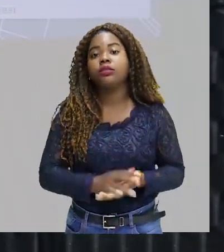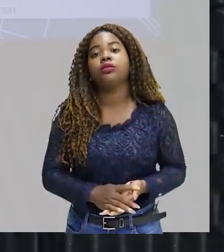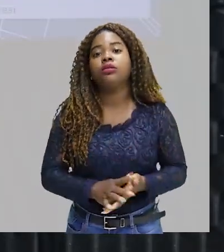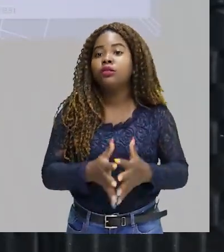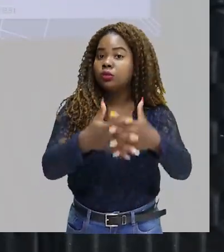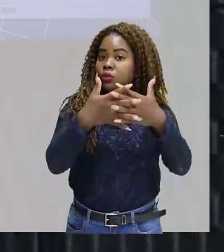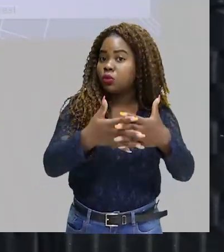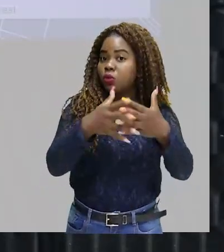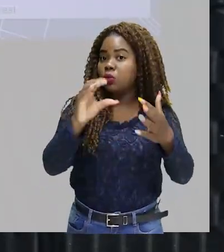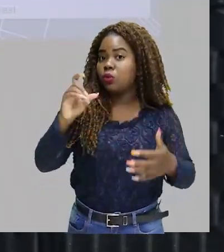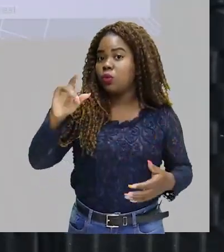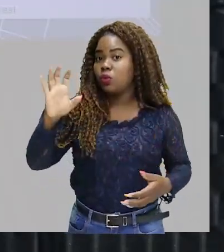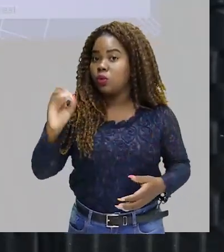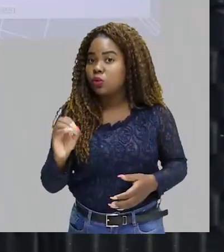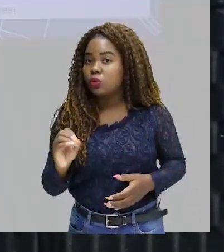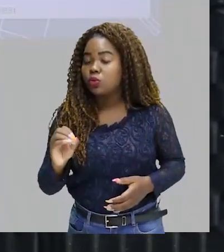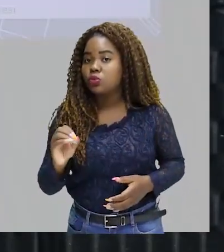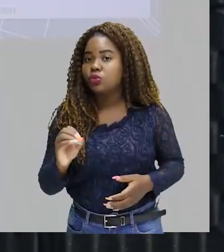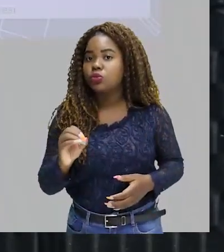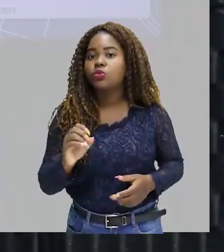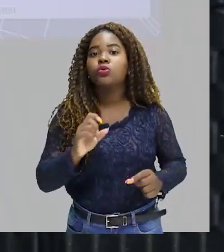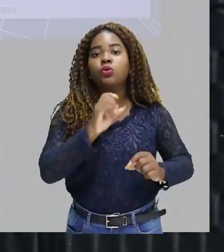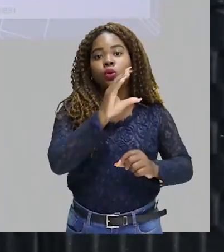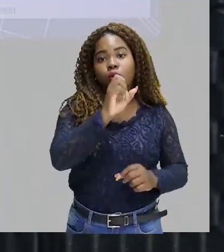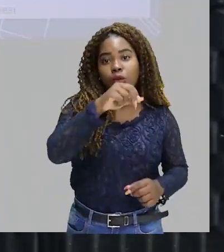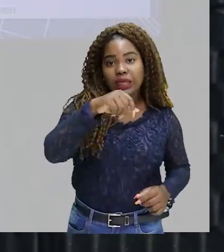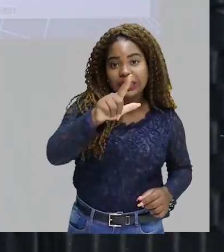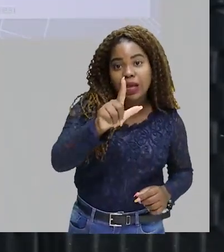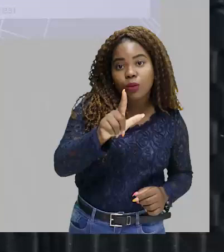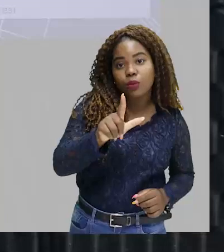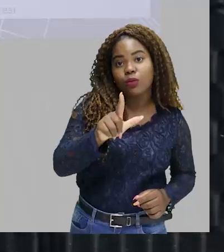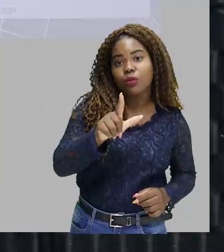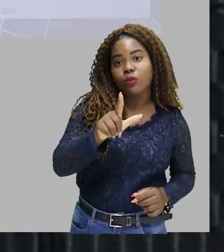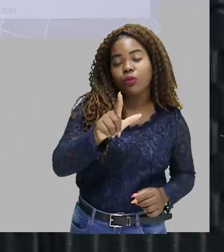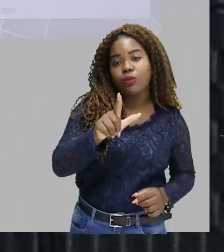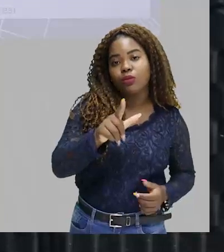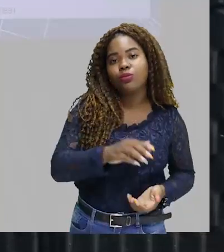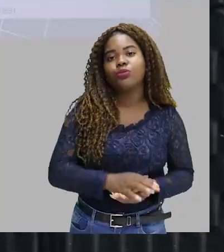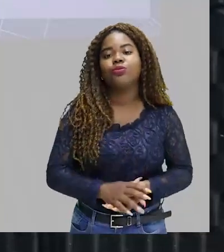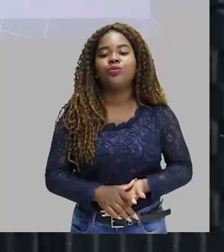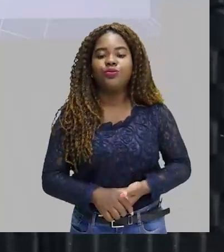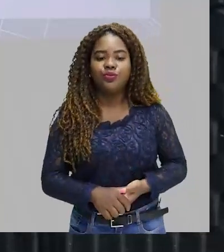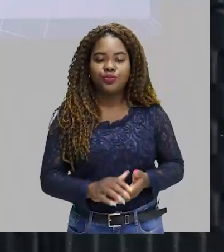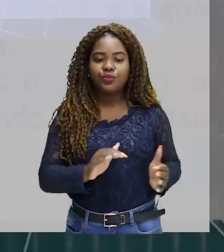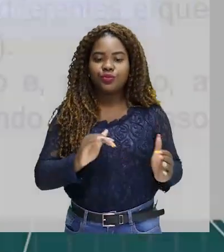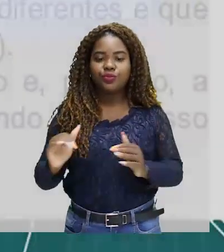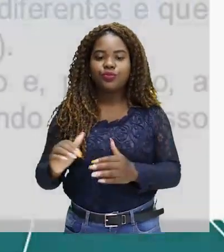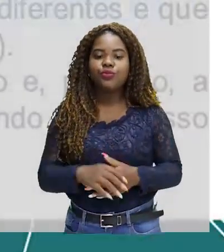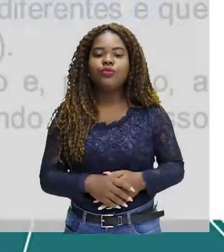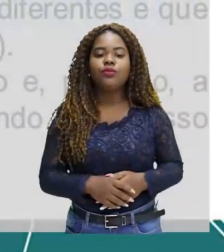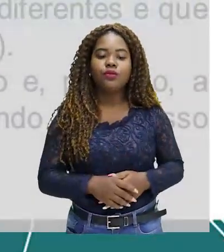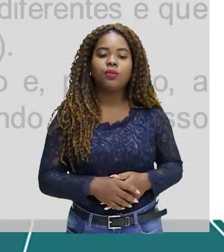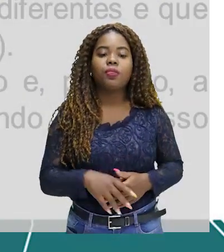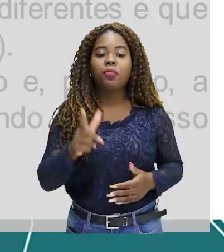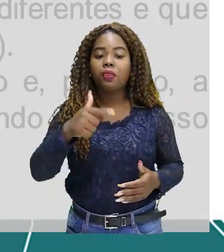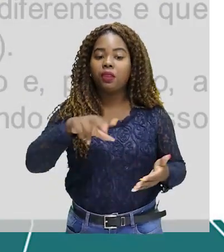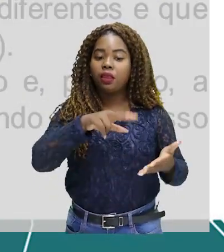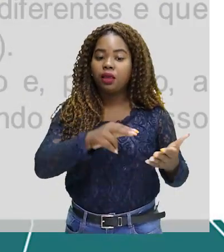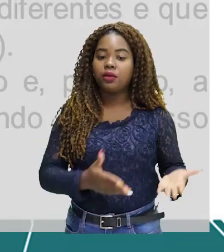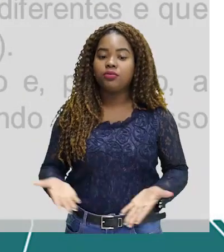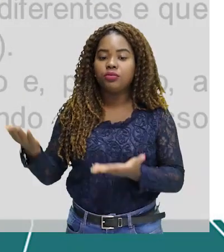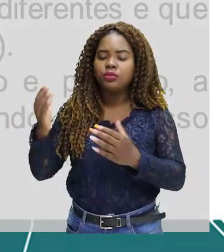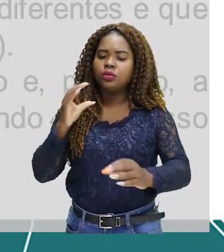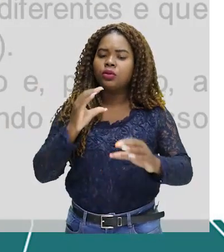confundam código com canal, que no caso seria o meio de comunicação. A comunicação somente